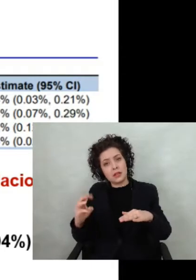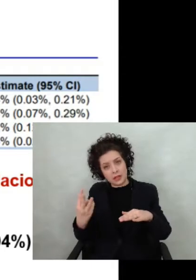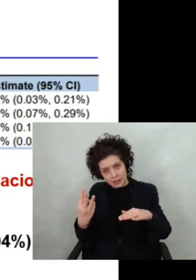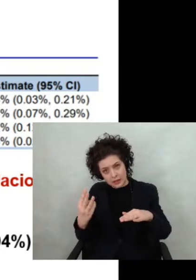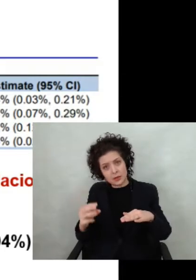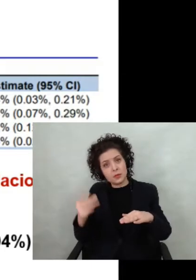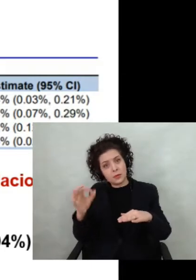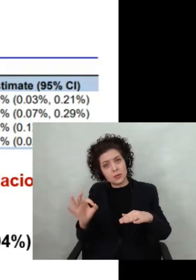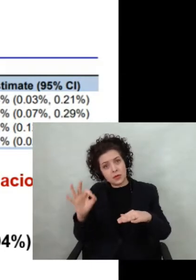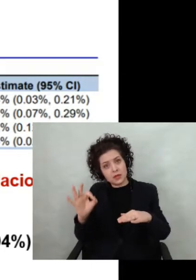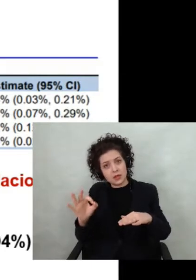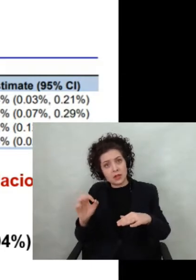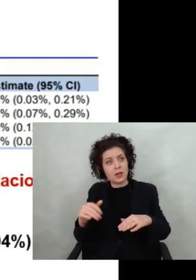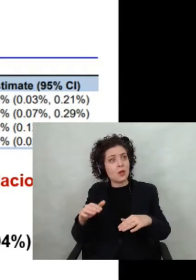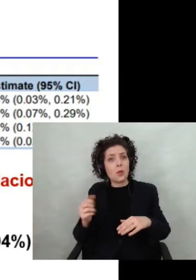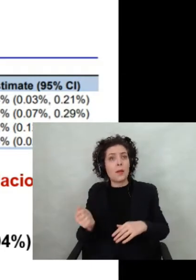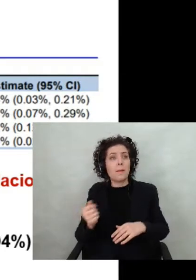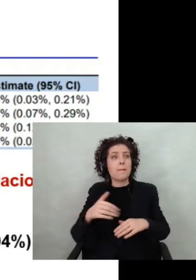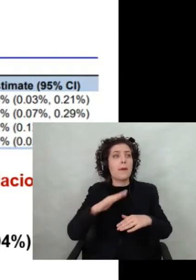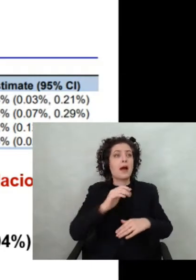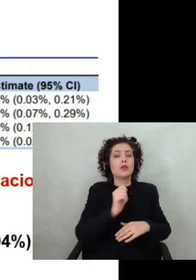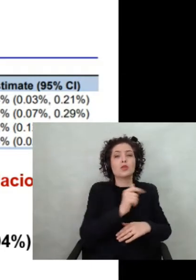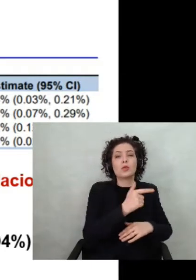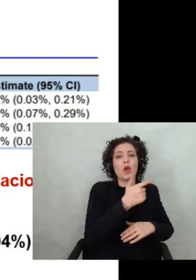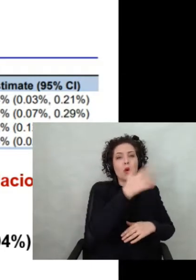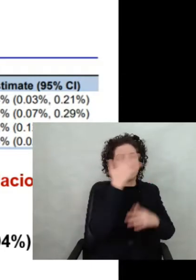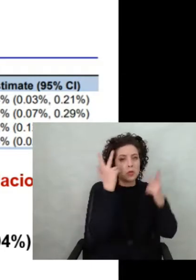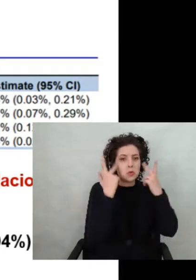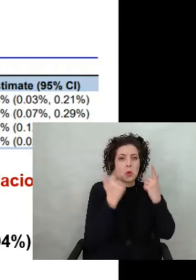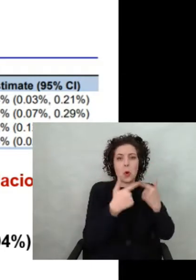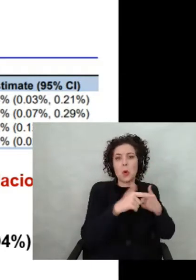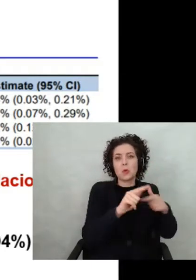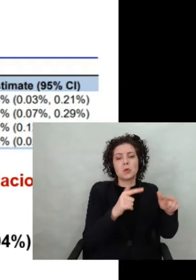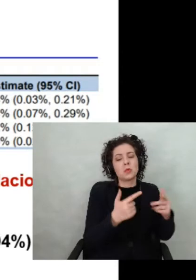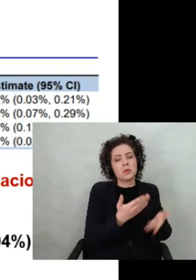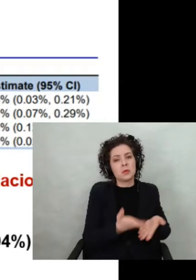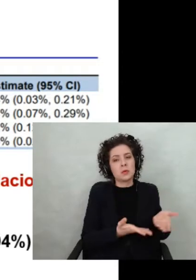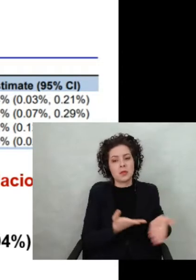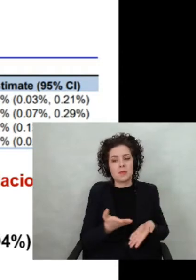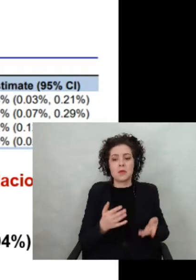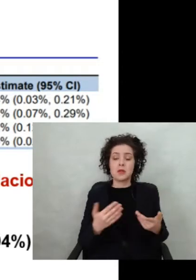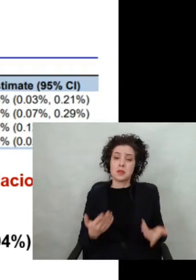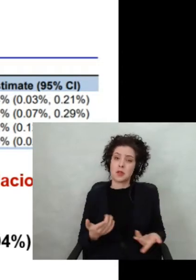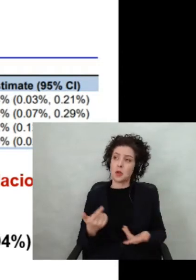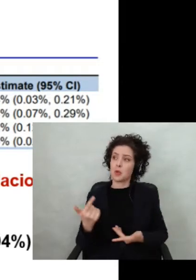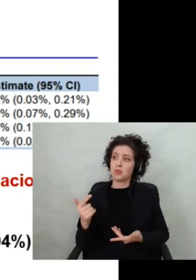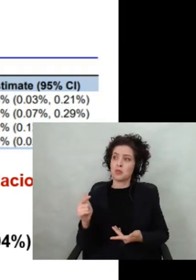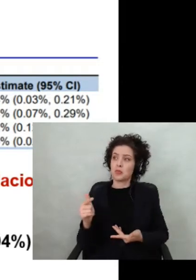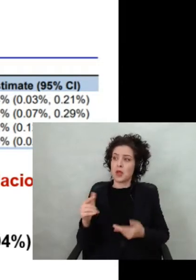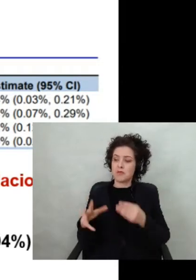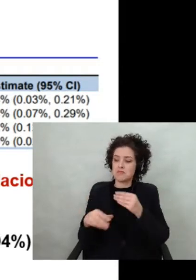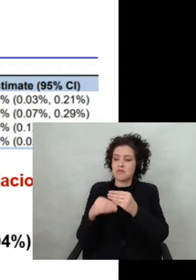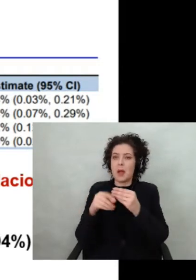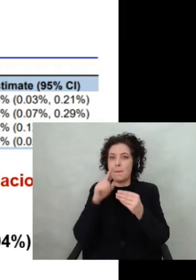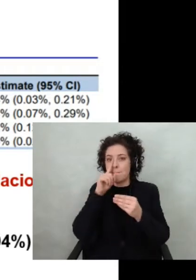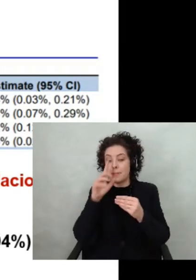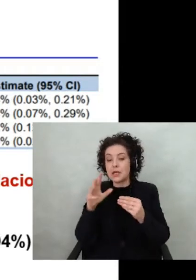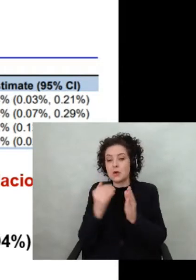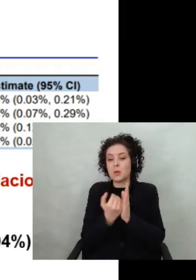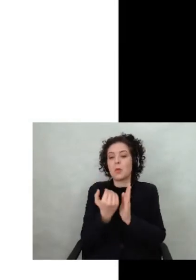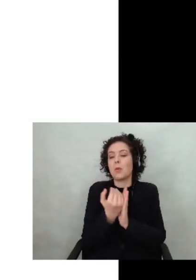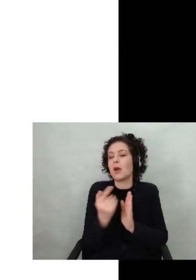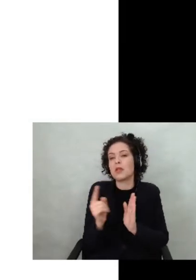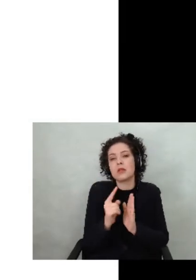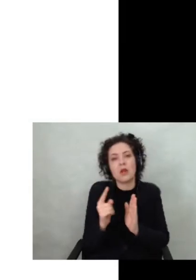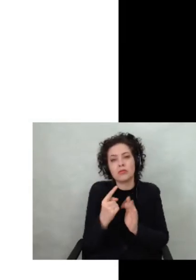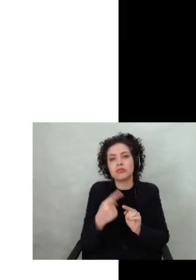que uma transfusão, do que os riscos transfusionais normais. Portanto, não existe nenhum acréscimo de risco em relação ao uso desse plasma